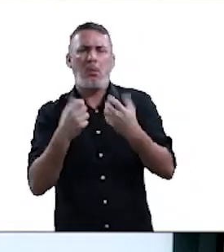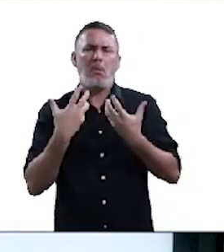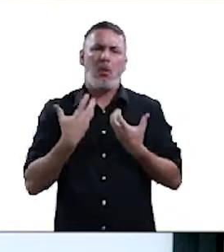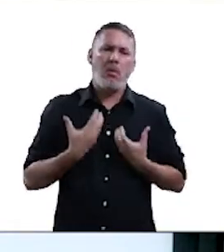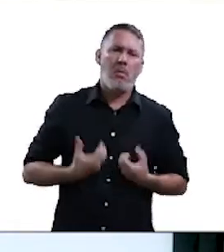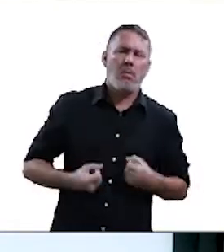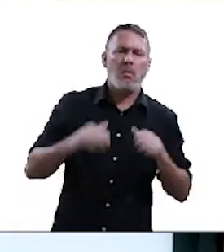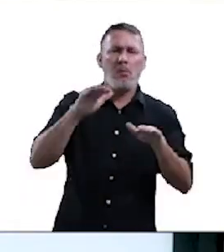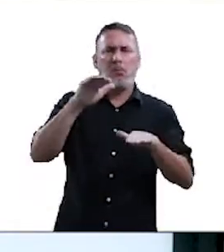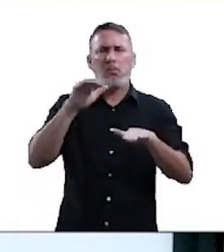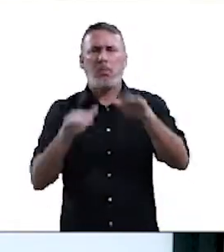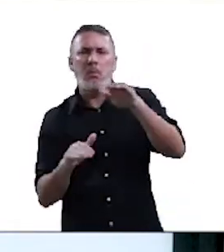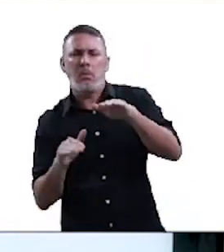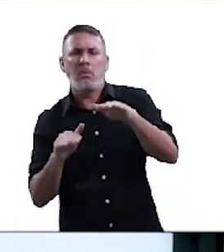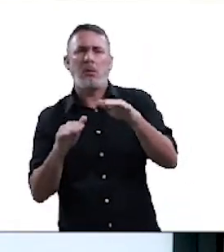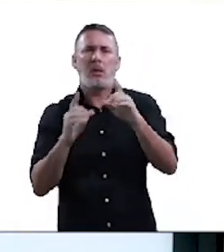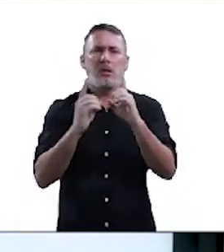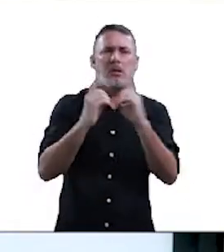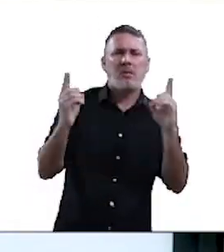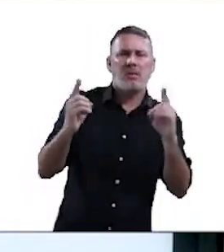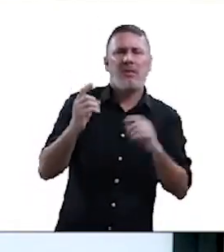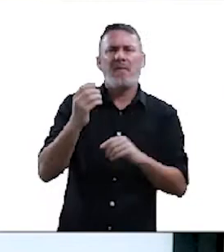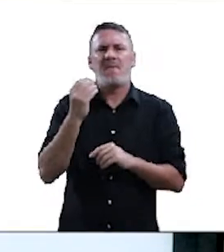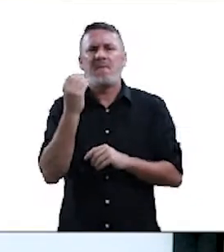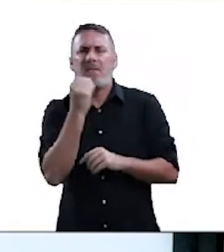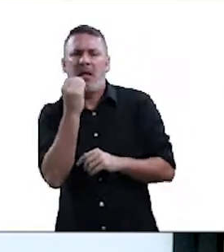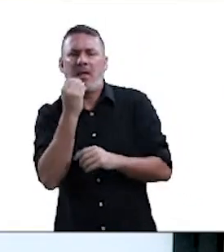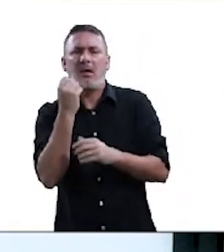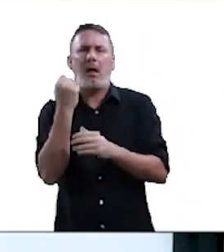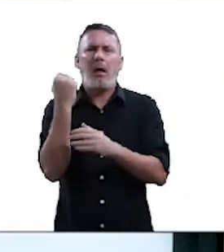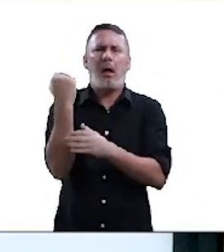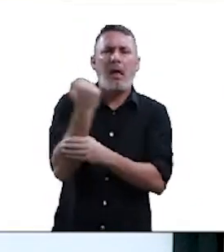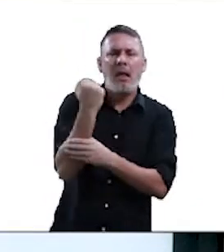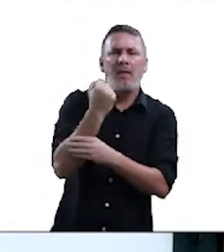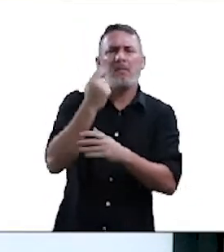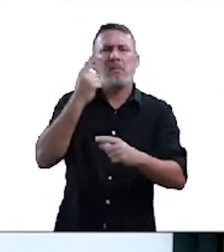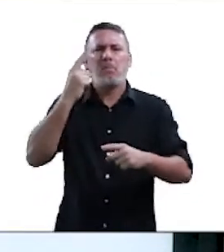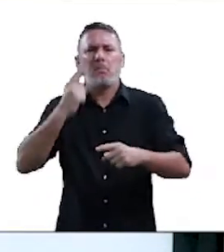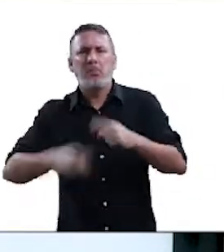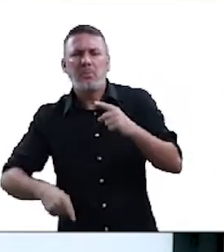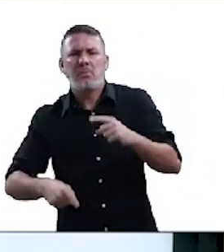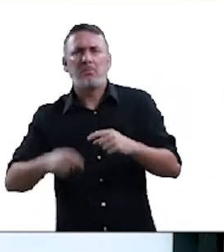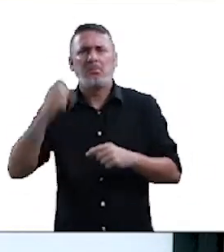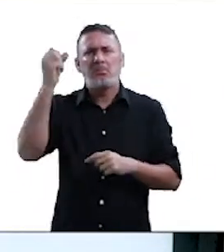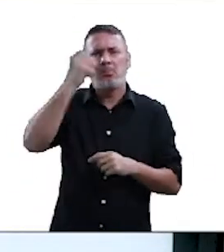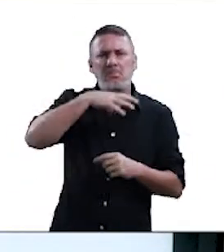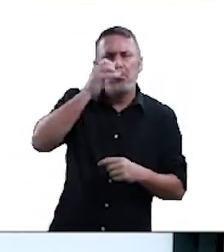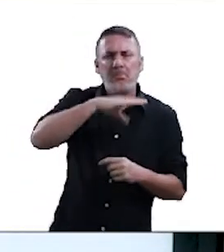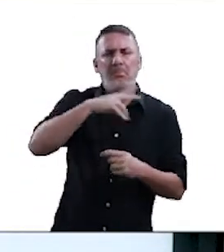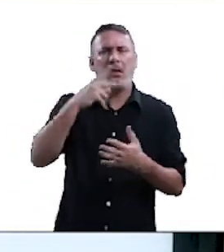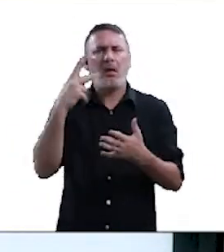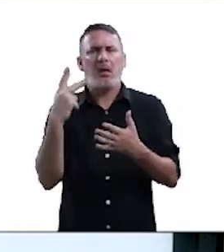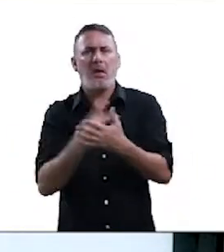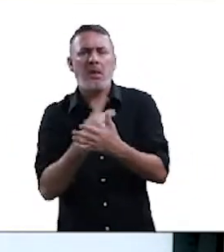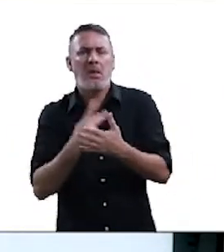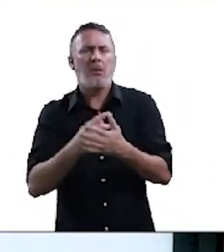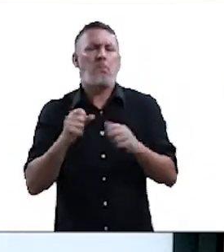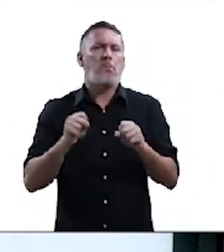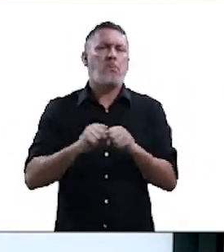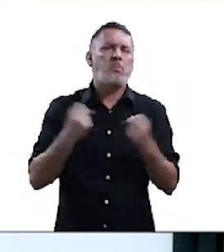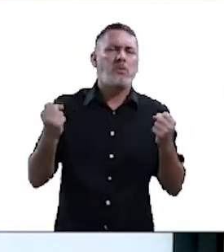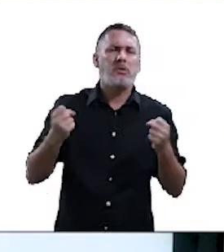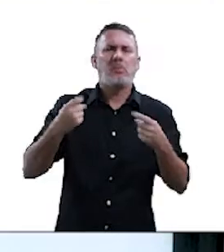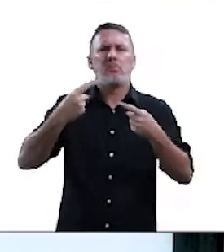desigual, desprestígio, distante, fragiliza, grave, impossibilita, impróprio, imprudente, inadequado, incapaz,